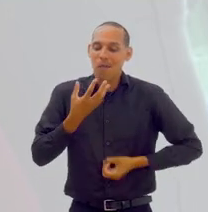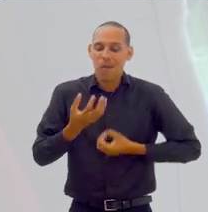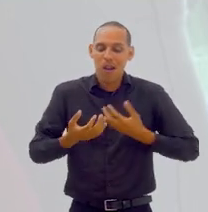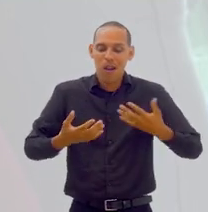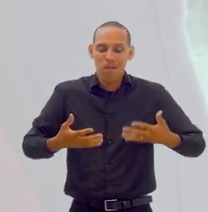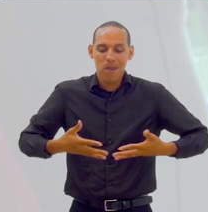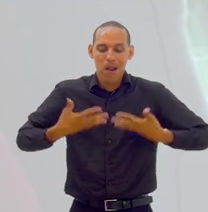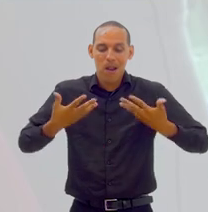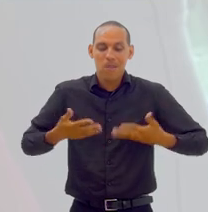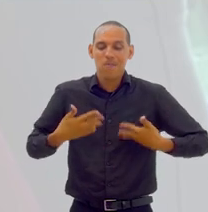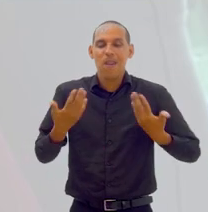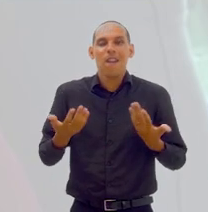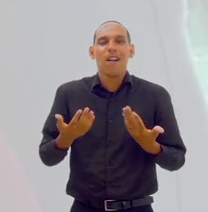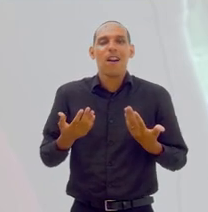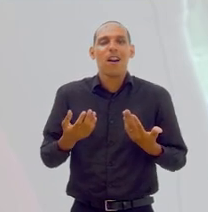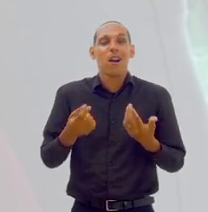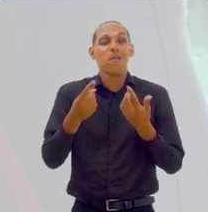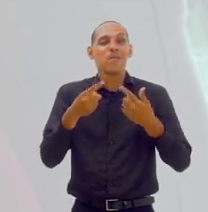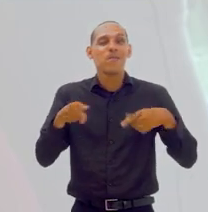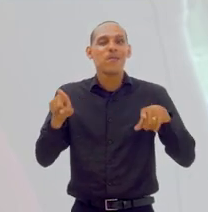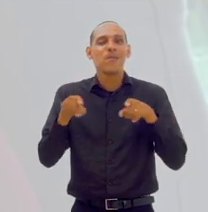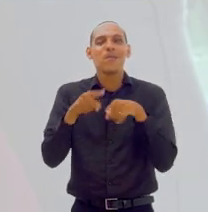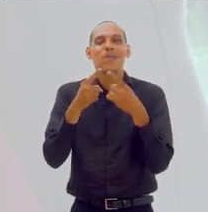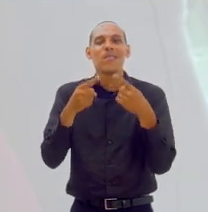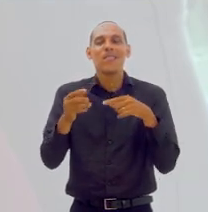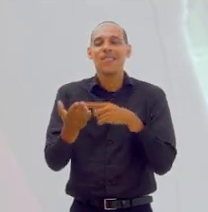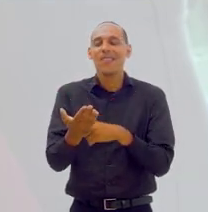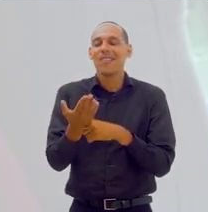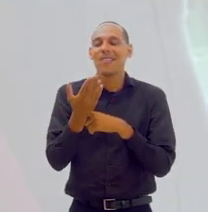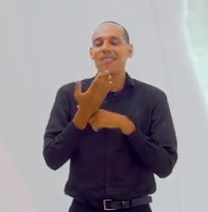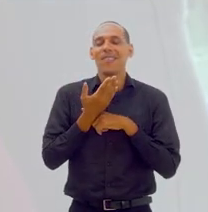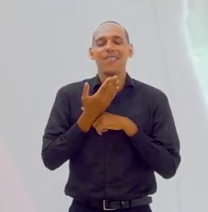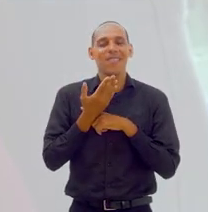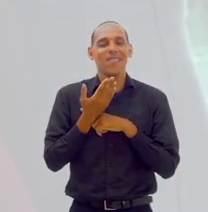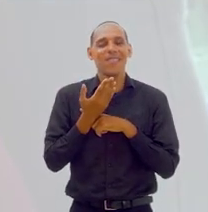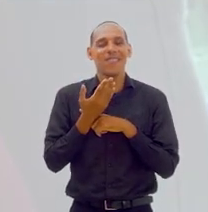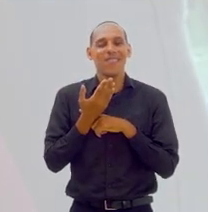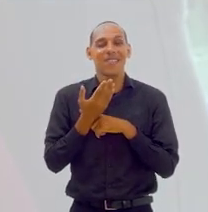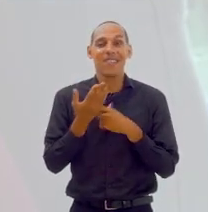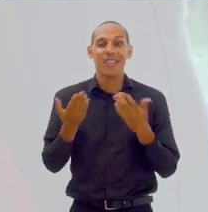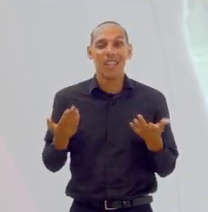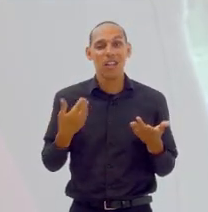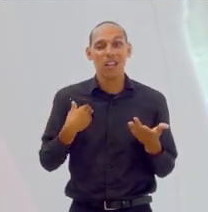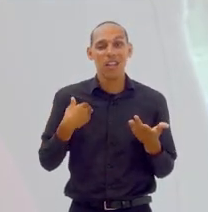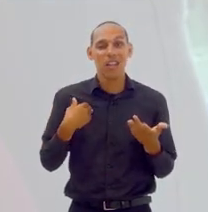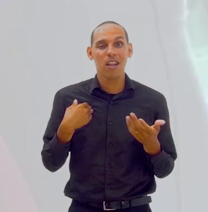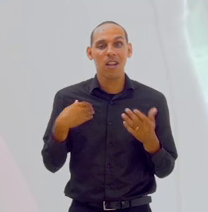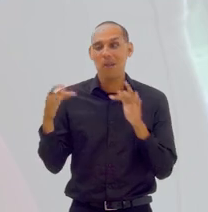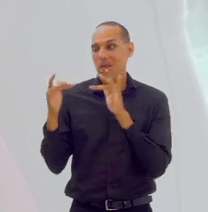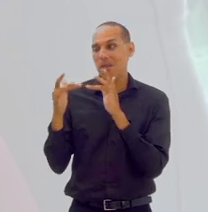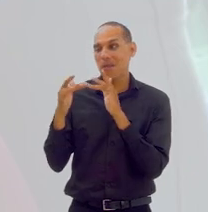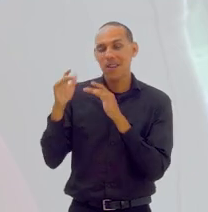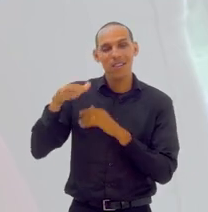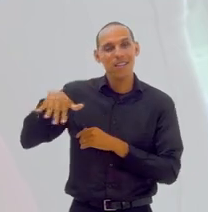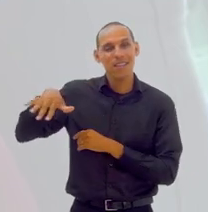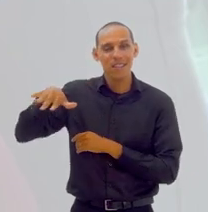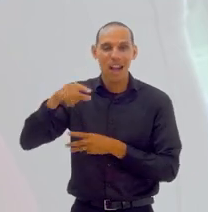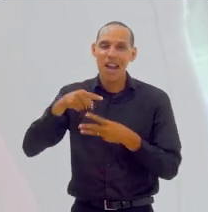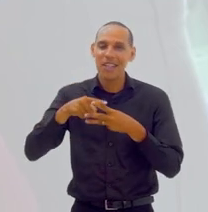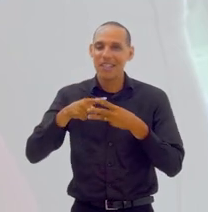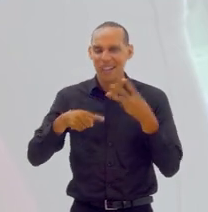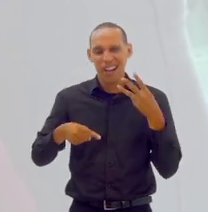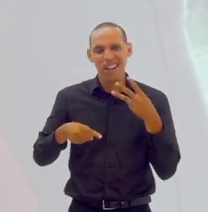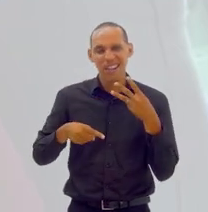música. Então, aquilo que eu pude depreender em contato durante esses 25 anos com